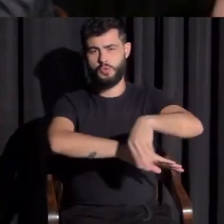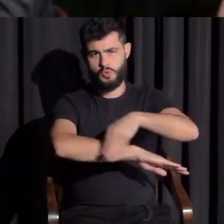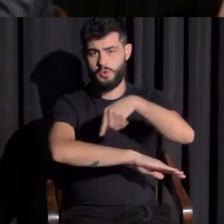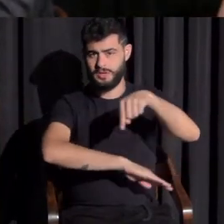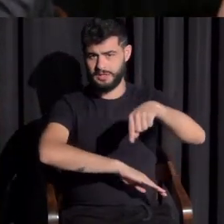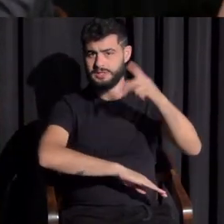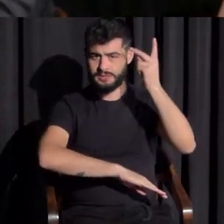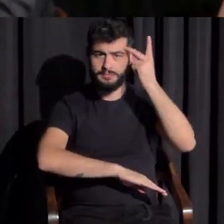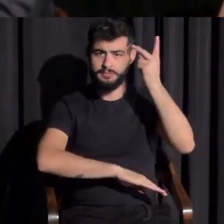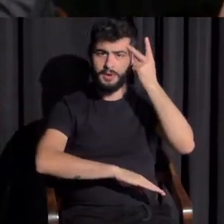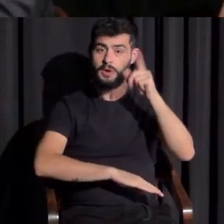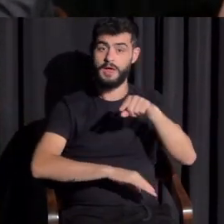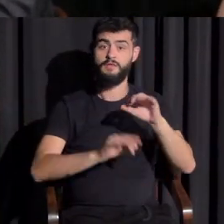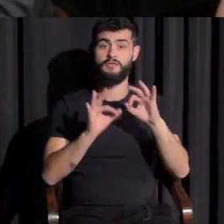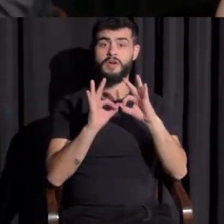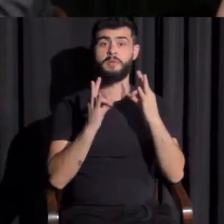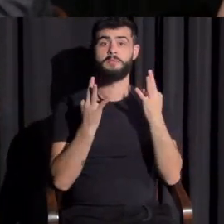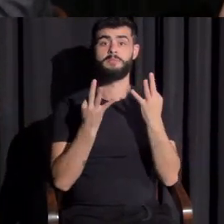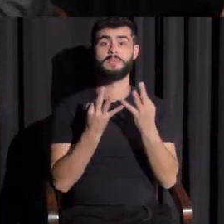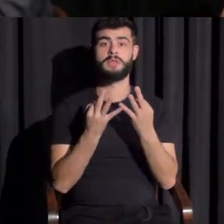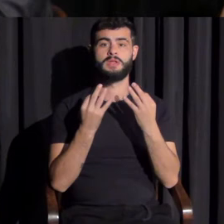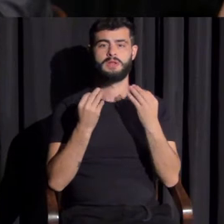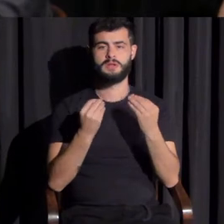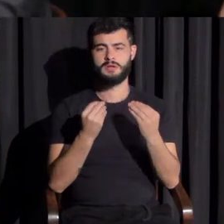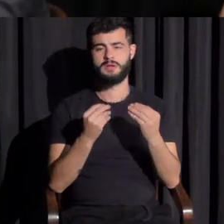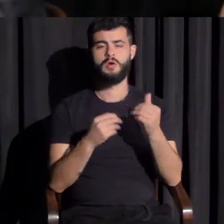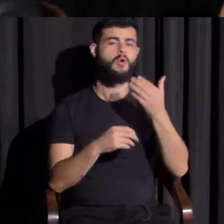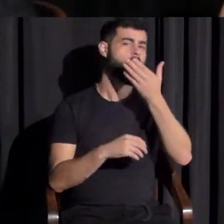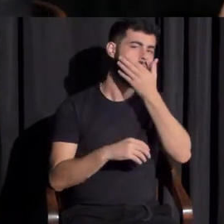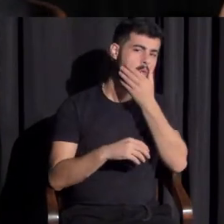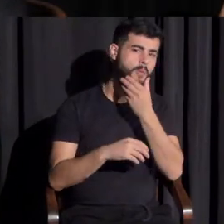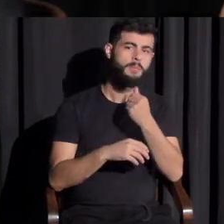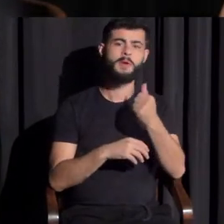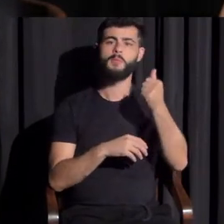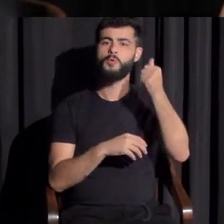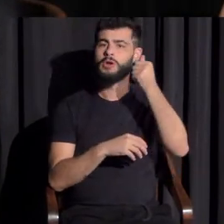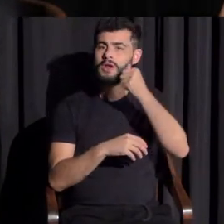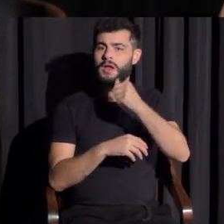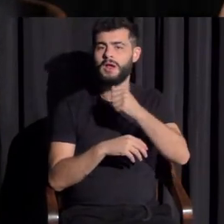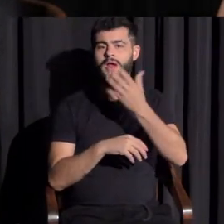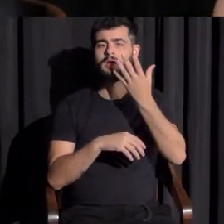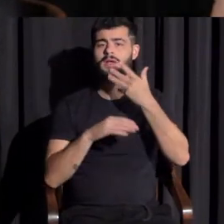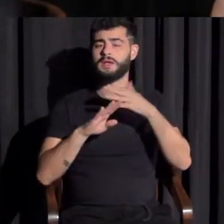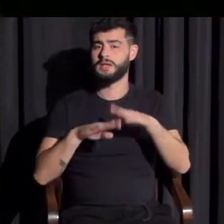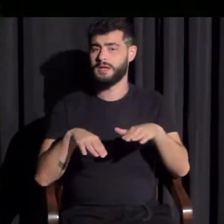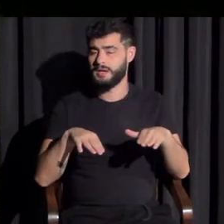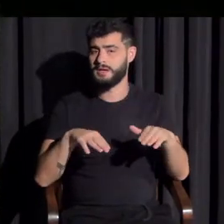são famílias inteiras, né? Homens, mulheres e crianças. Então,